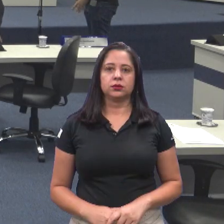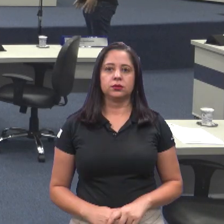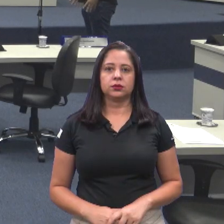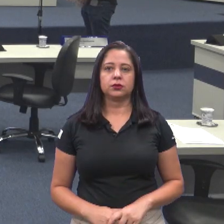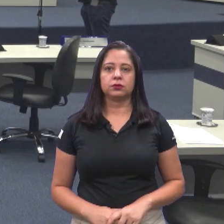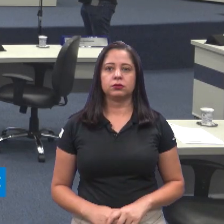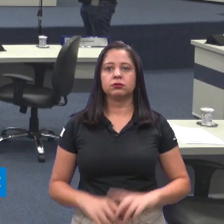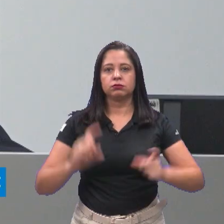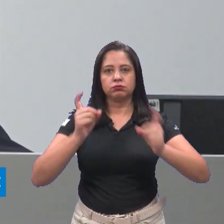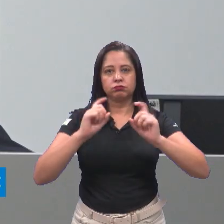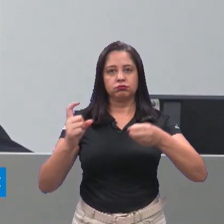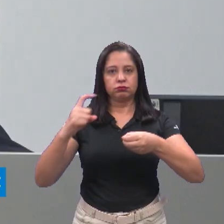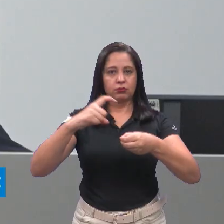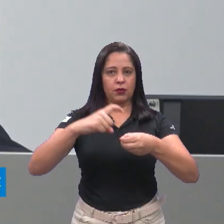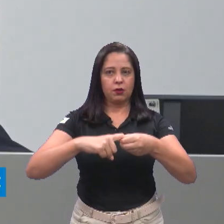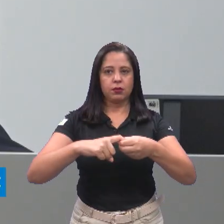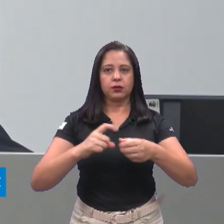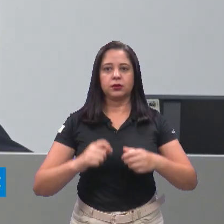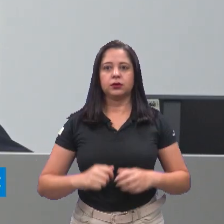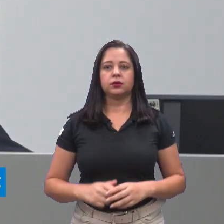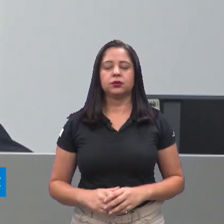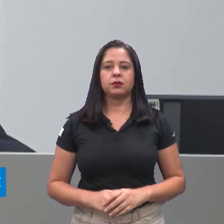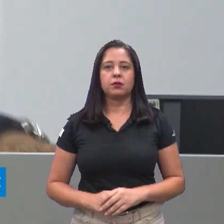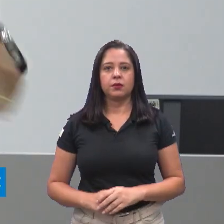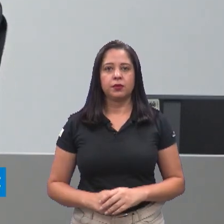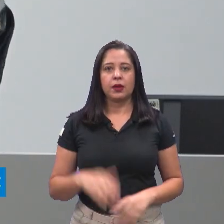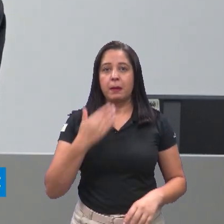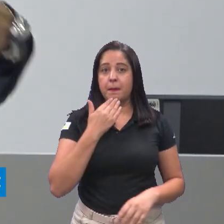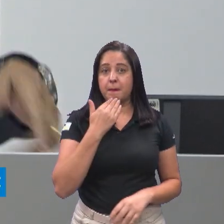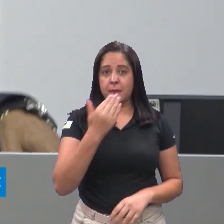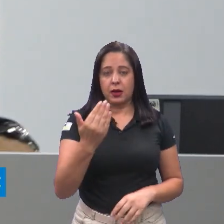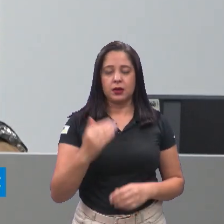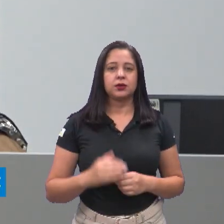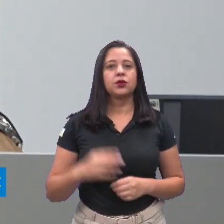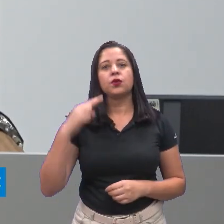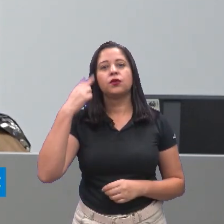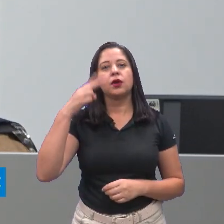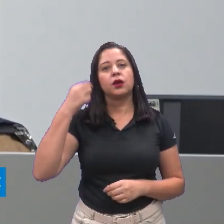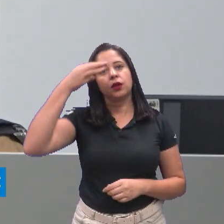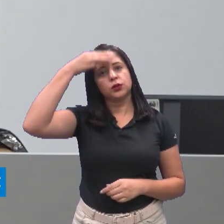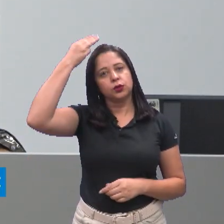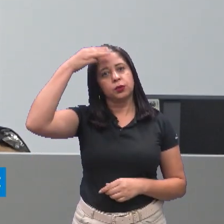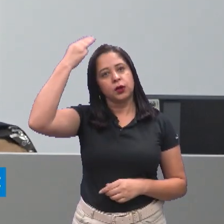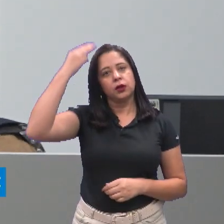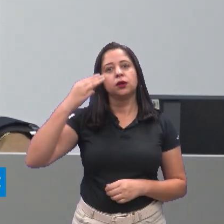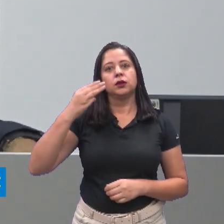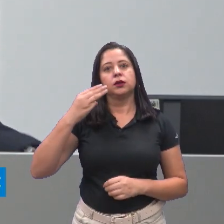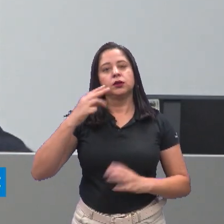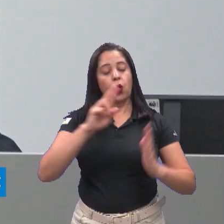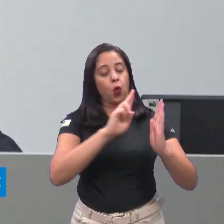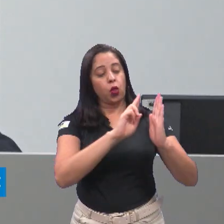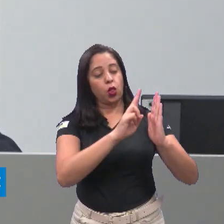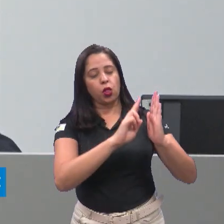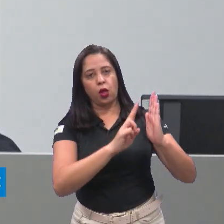Reaberto a presente sessão, convoco o vereador Milton Vieira Filho para